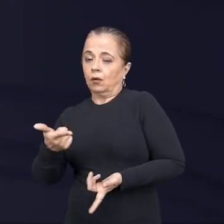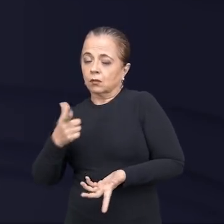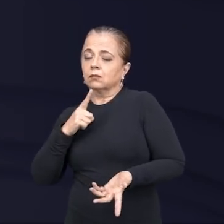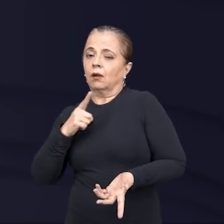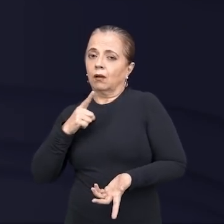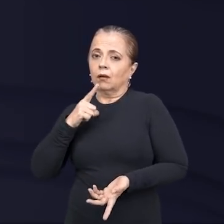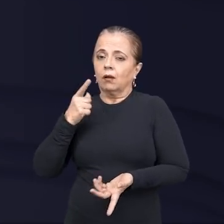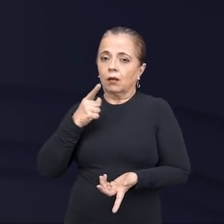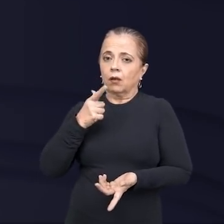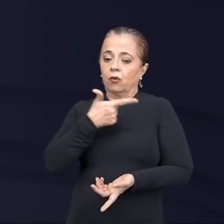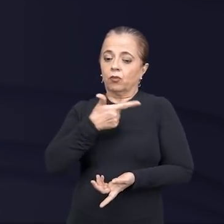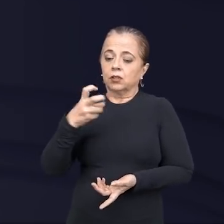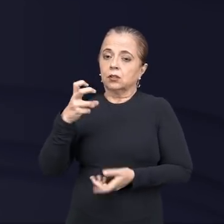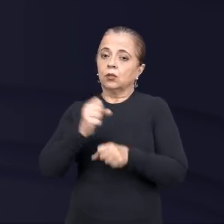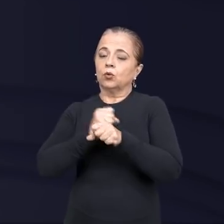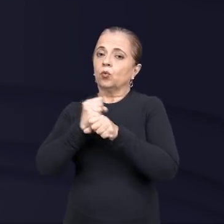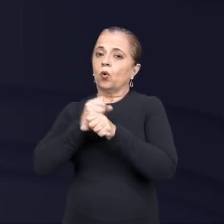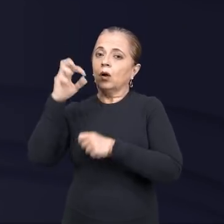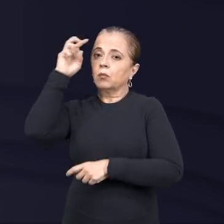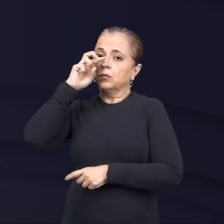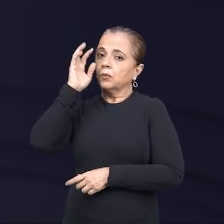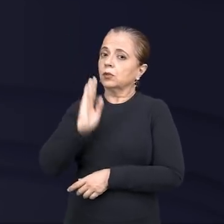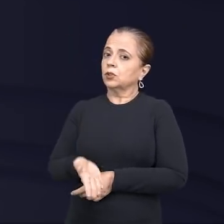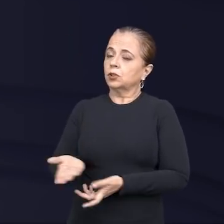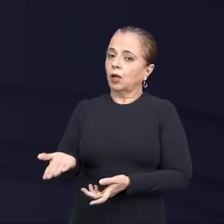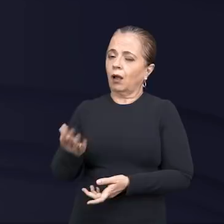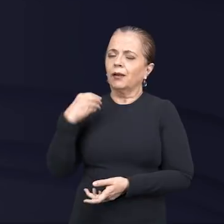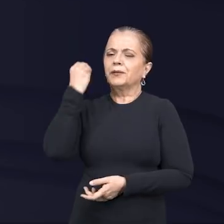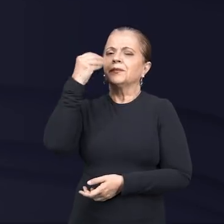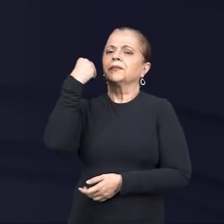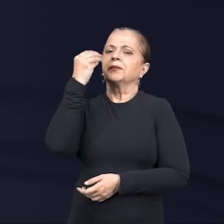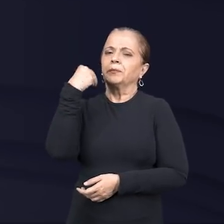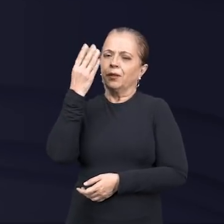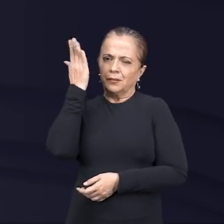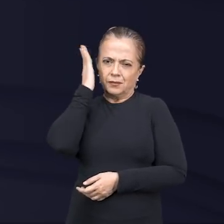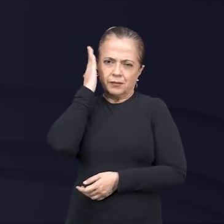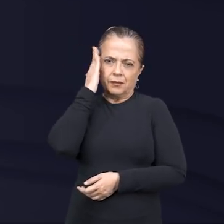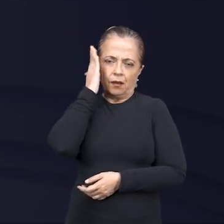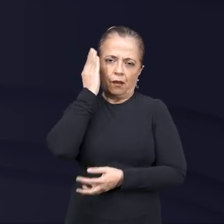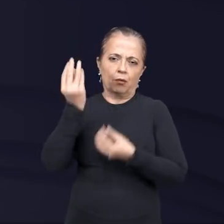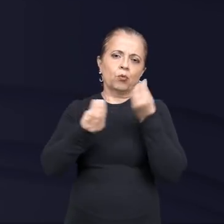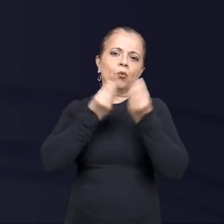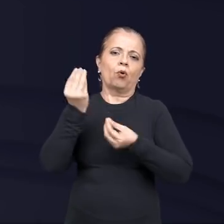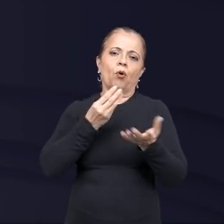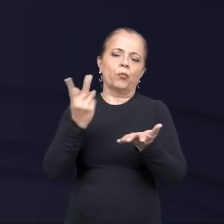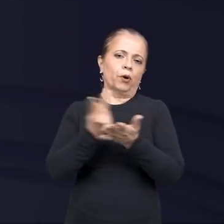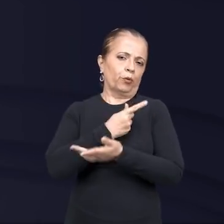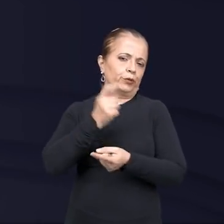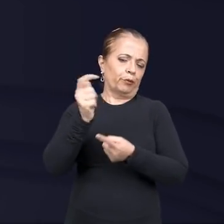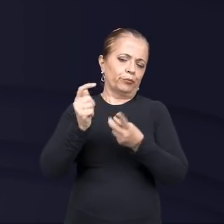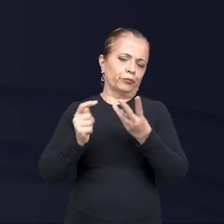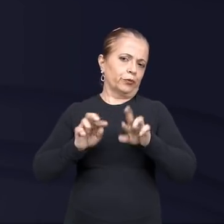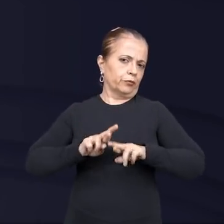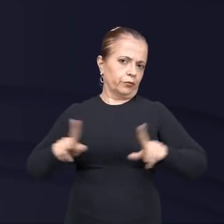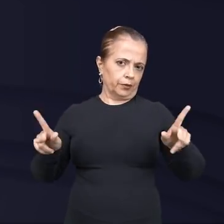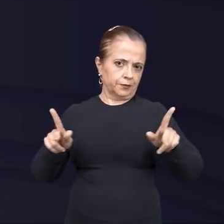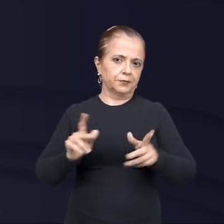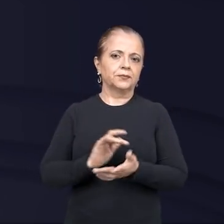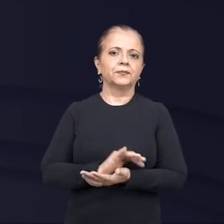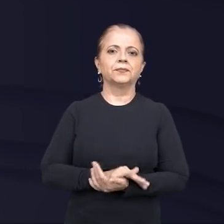com 25 anos de promotoria, né, a gente sabe que as coisas ocorrem de forma diversa.